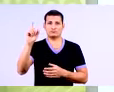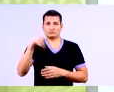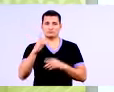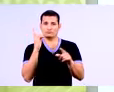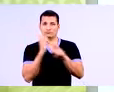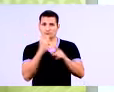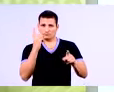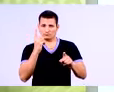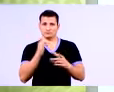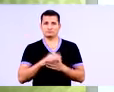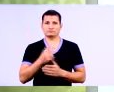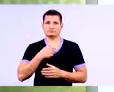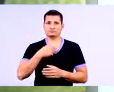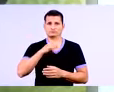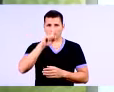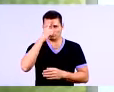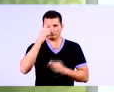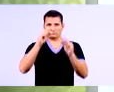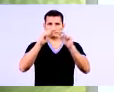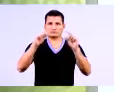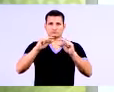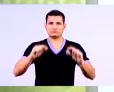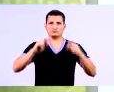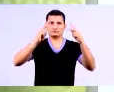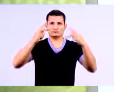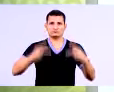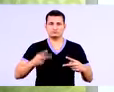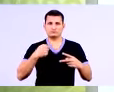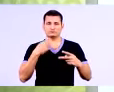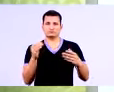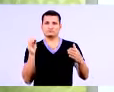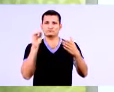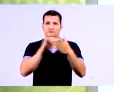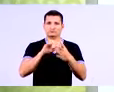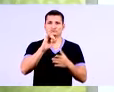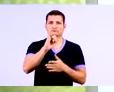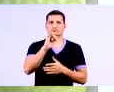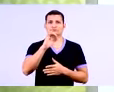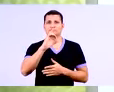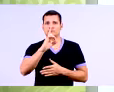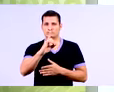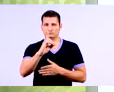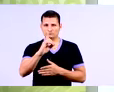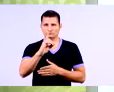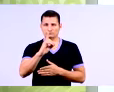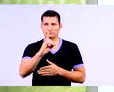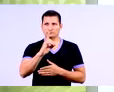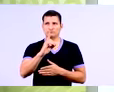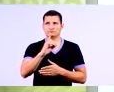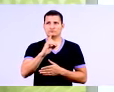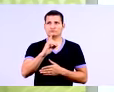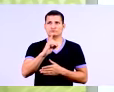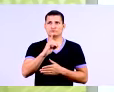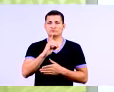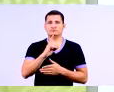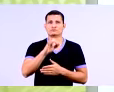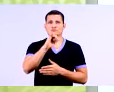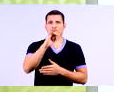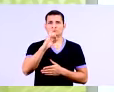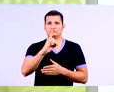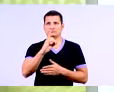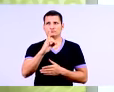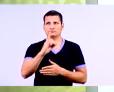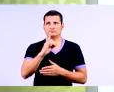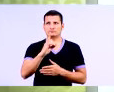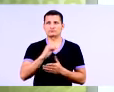ou seja, eu crio um formulário HTML e eu coloco ele disponível numa página por uma identificação.